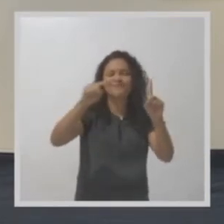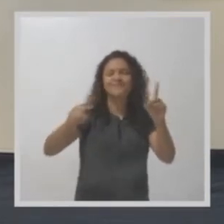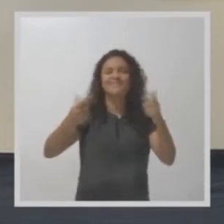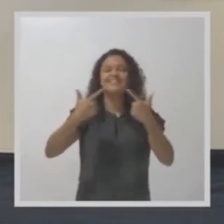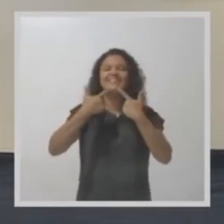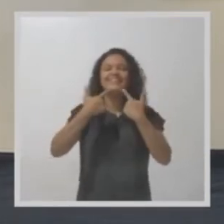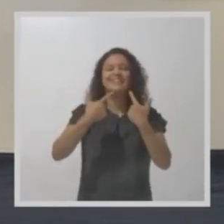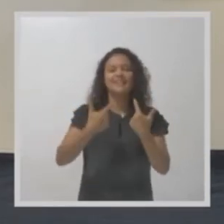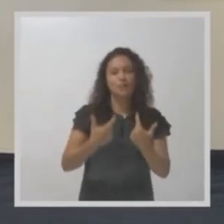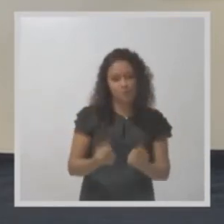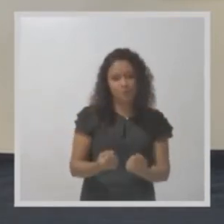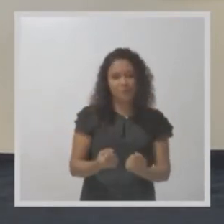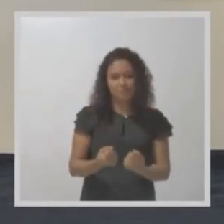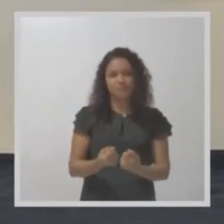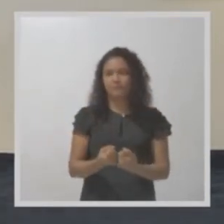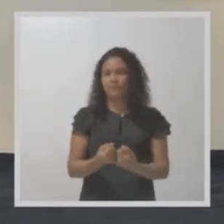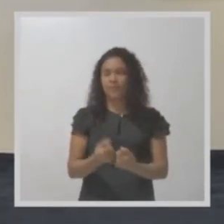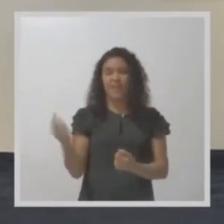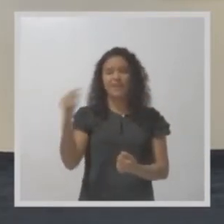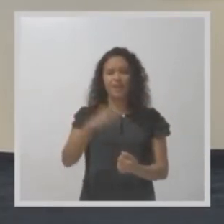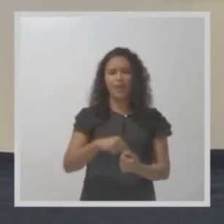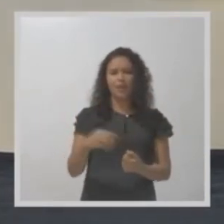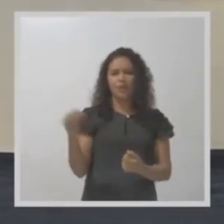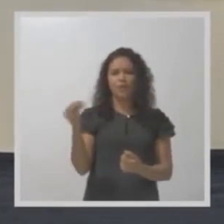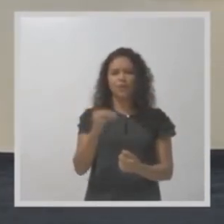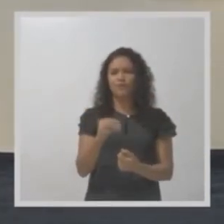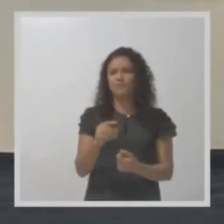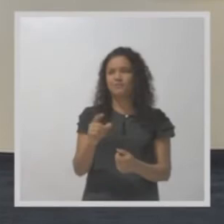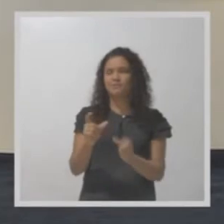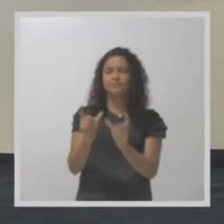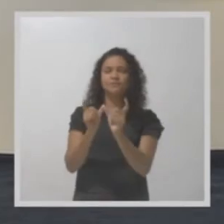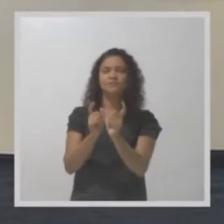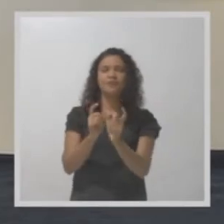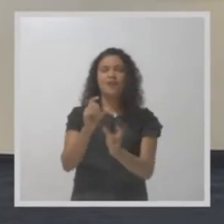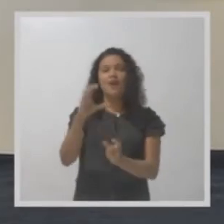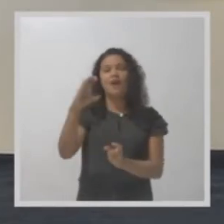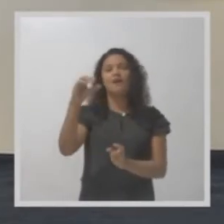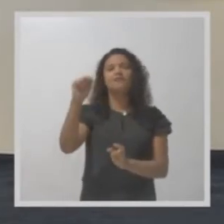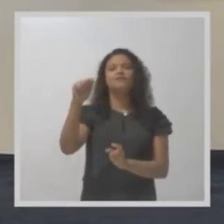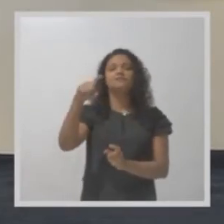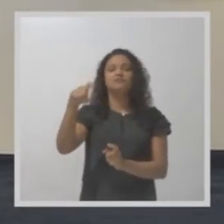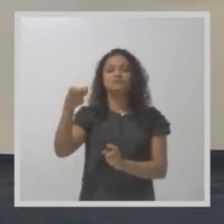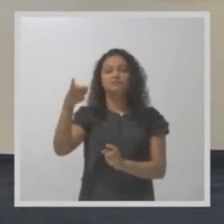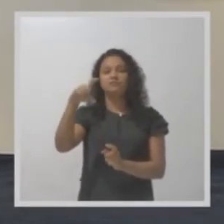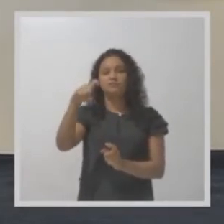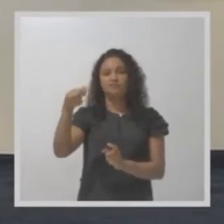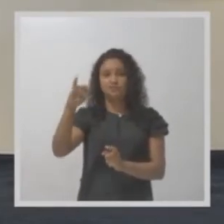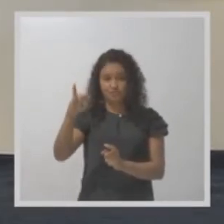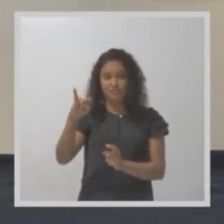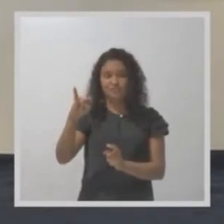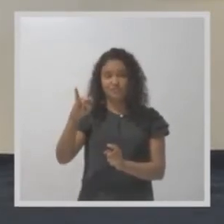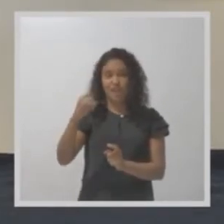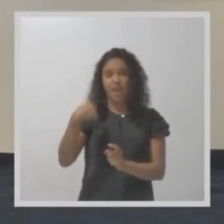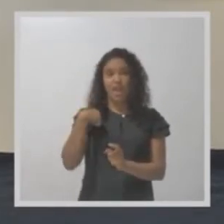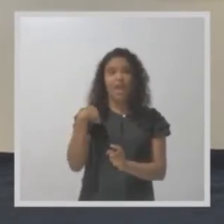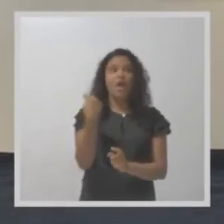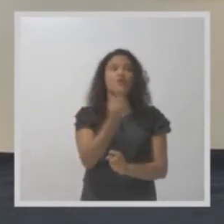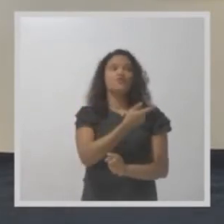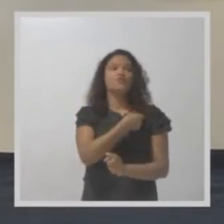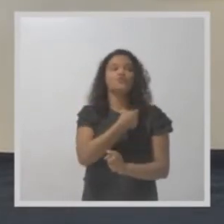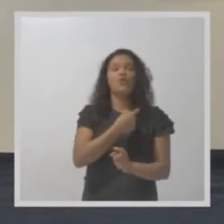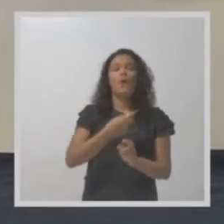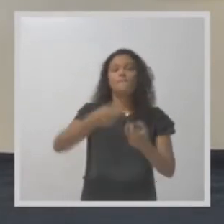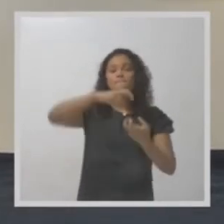esse cachixi? Porque, além de professora de língua portuguesa, eu também sou capoeirista e professora de capoeira.